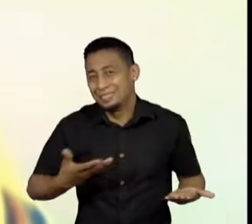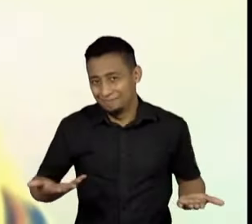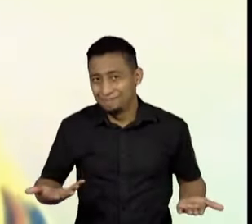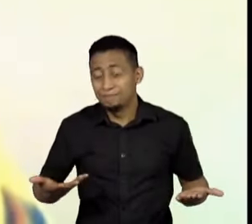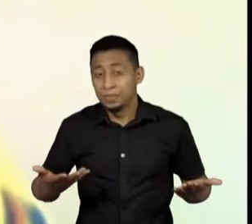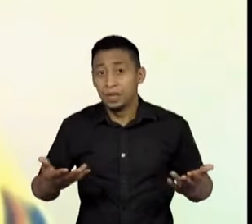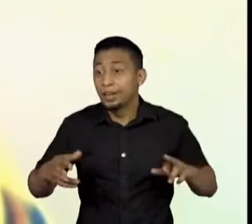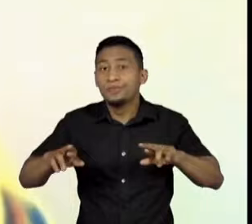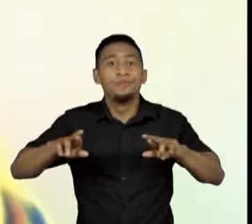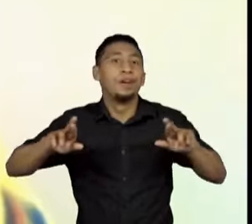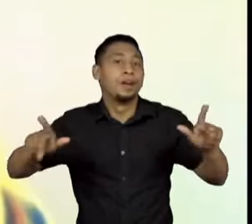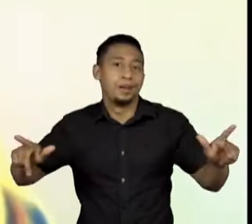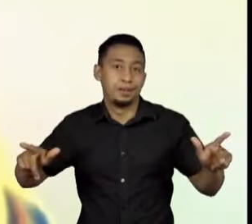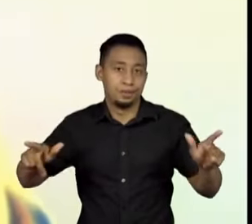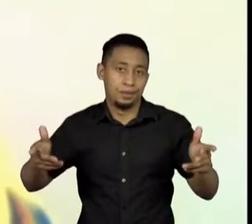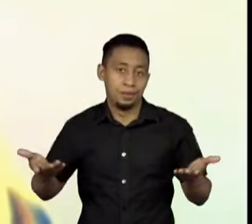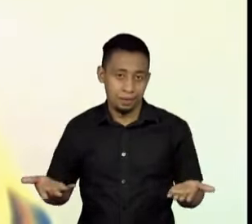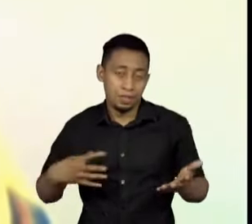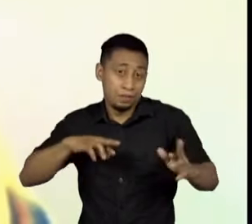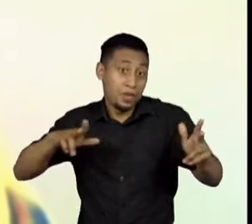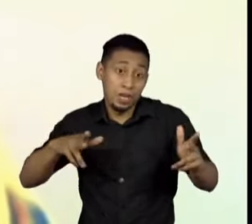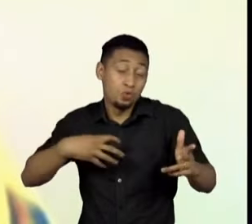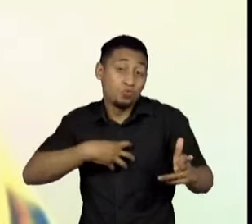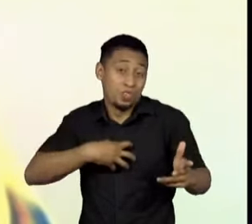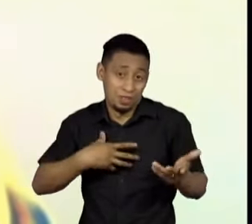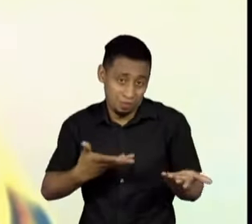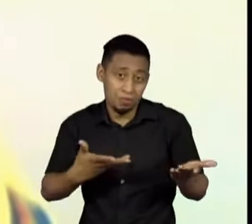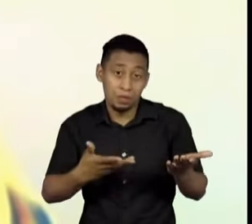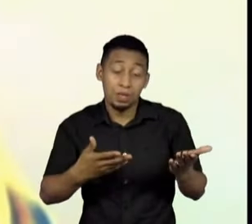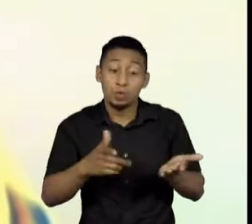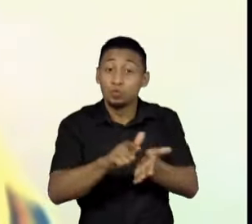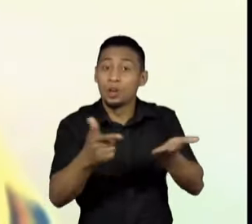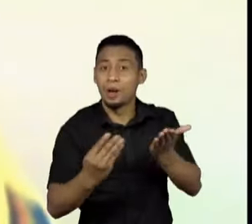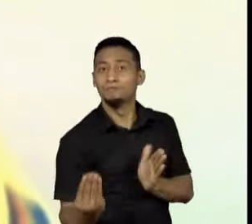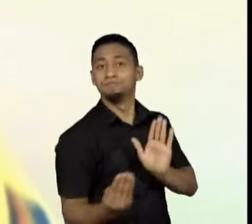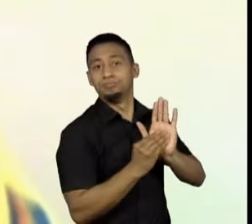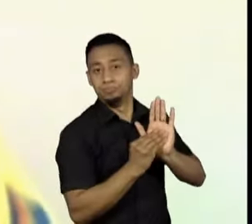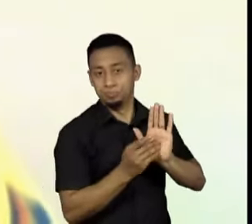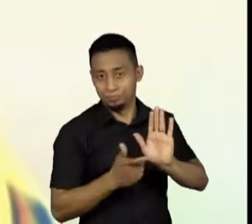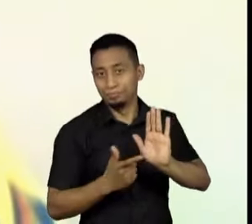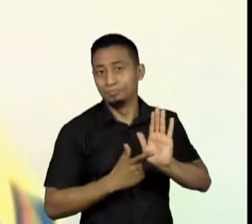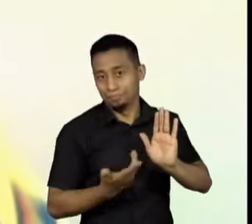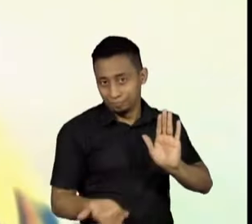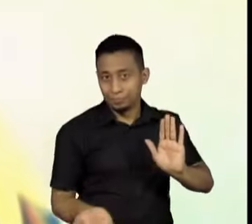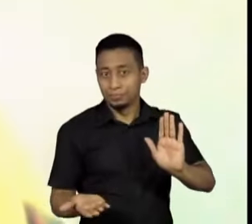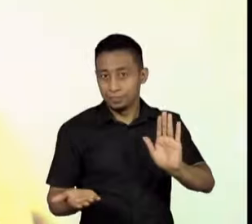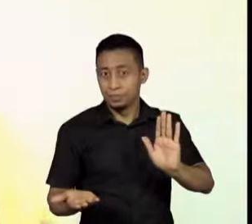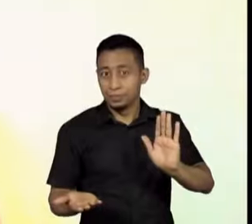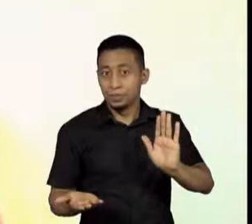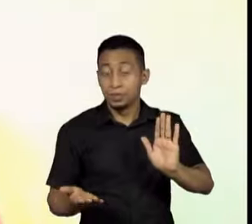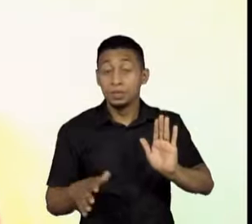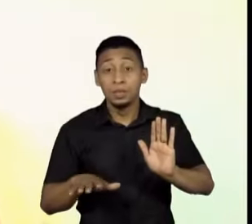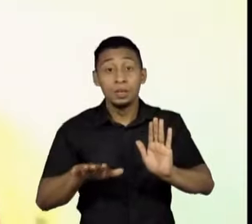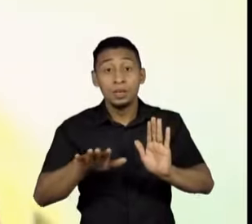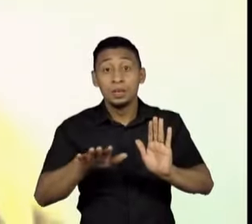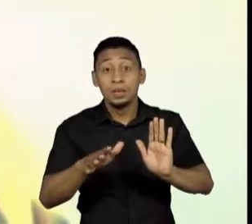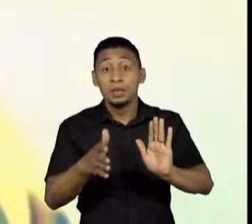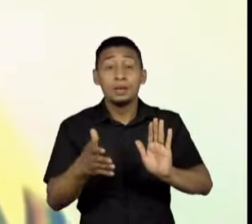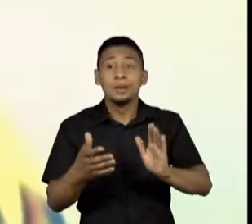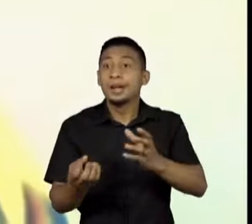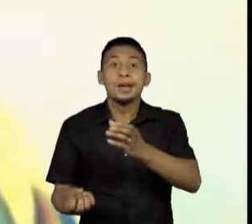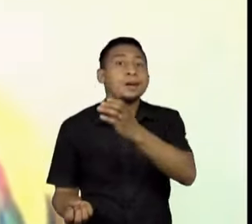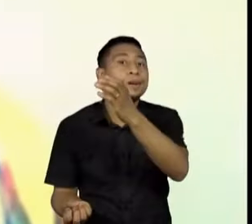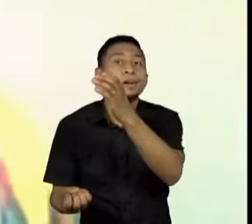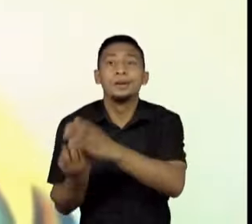Essa diferença, né? Essa diferença, ela é há um desejo de criar